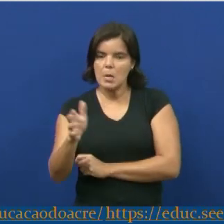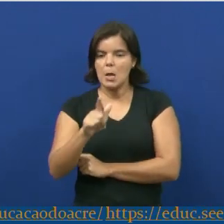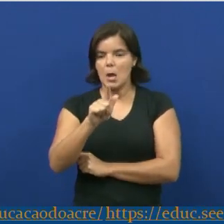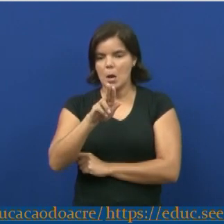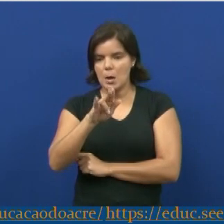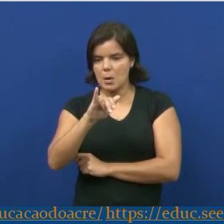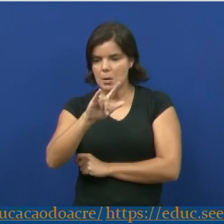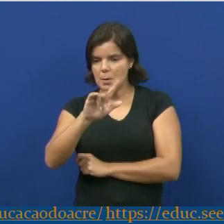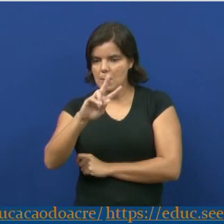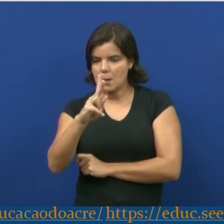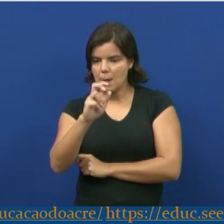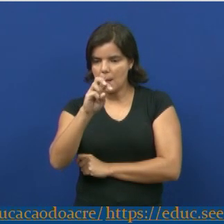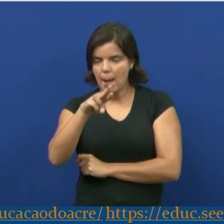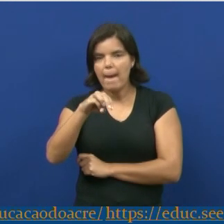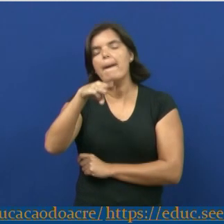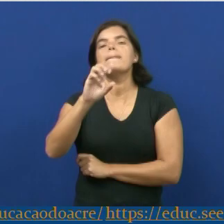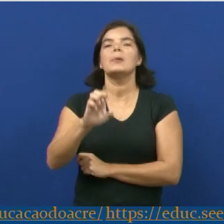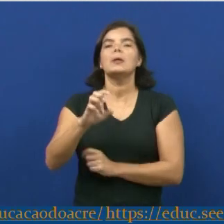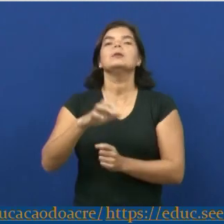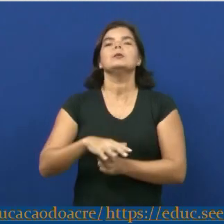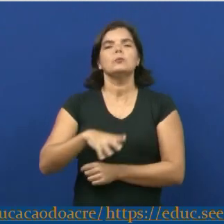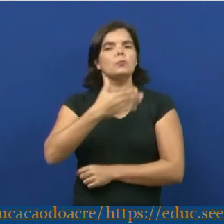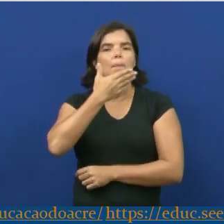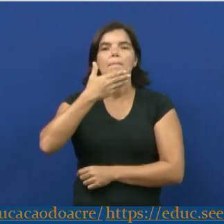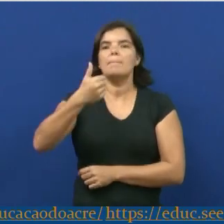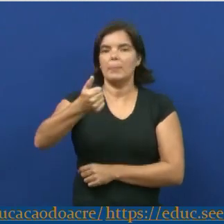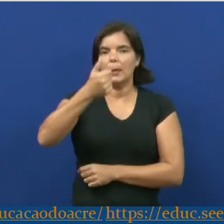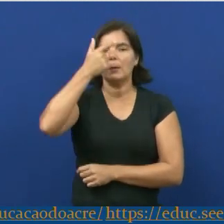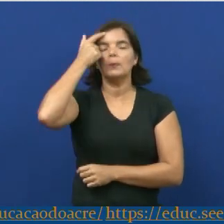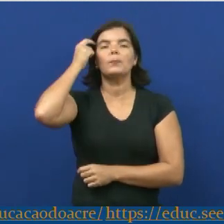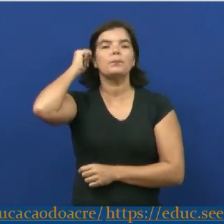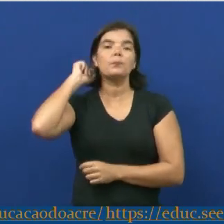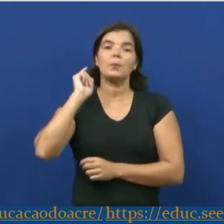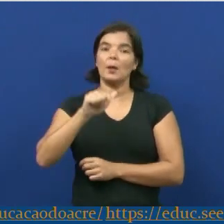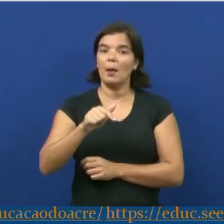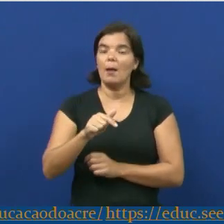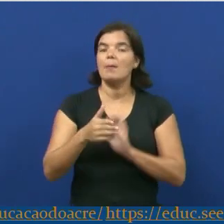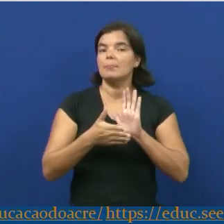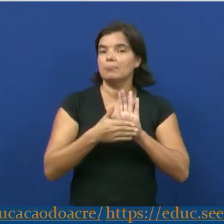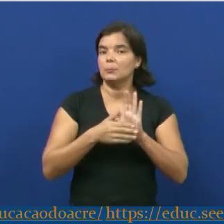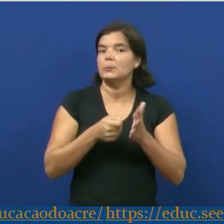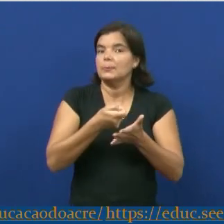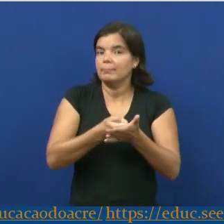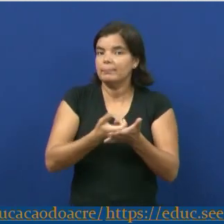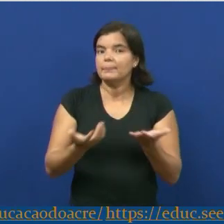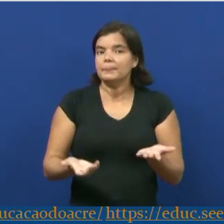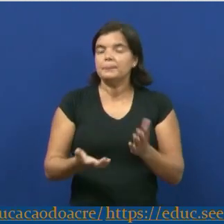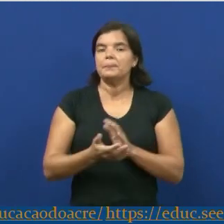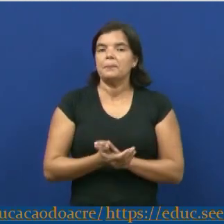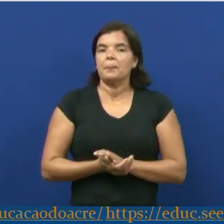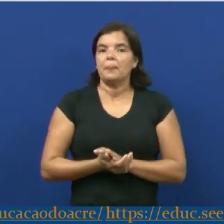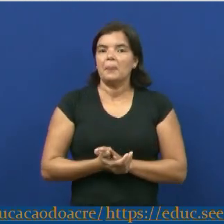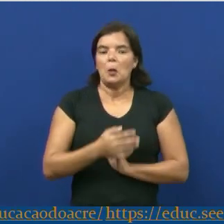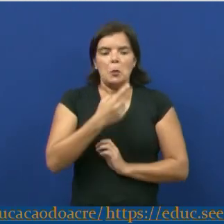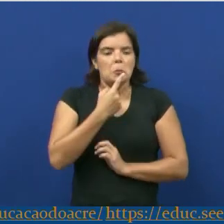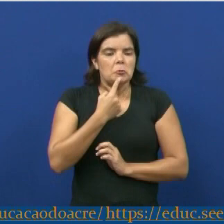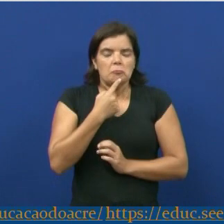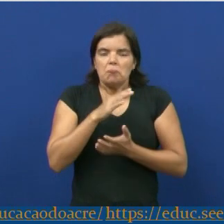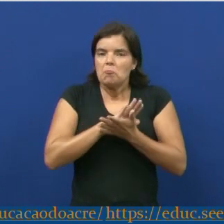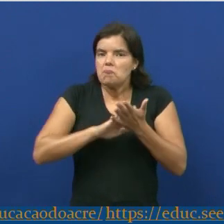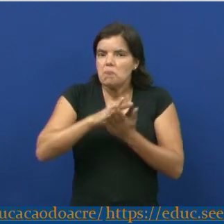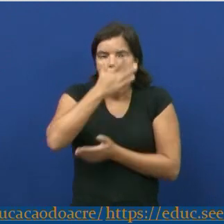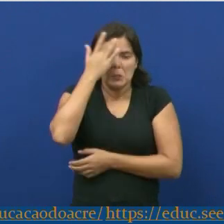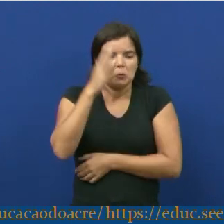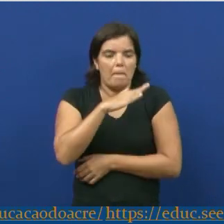que o parlamento seja mais autônomo que eles. Esse era o preço a se pagar. Então, sem derramamento de sangue